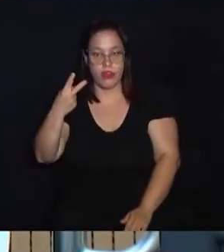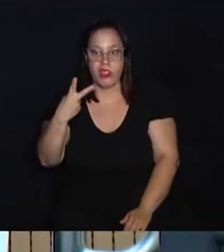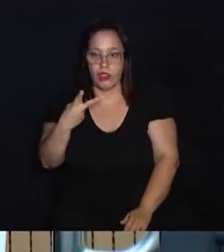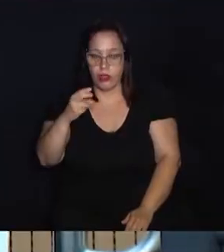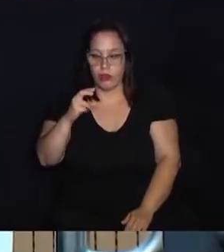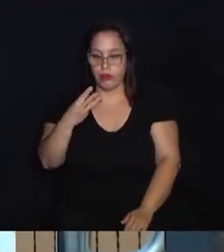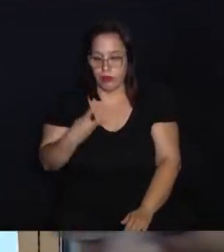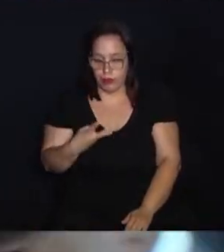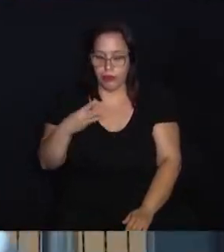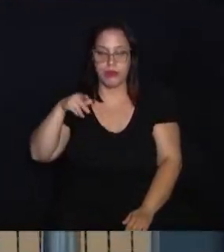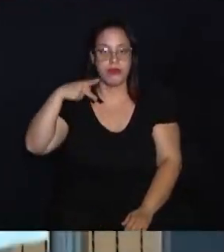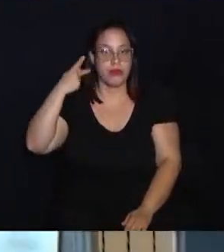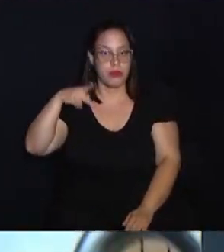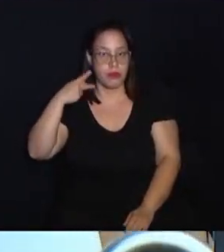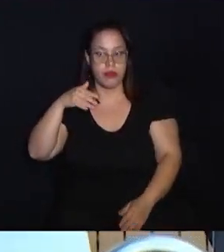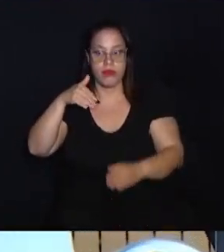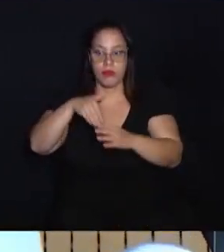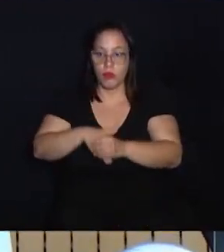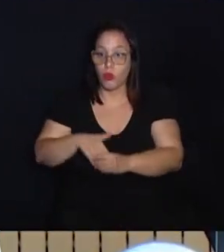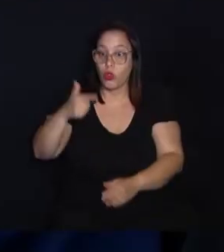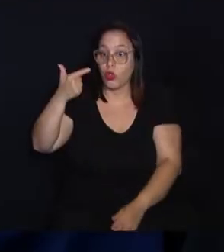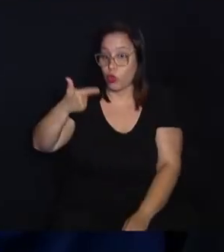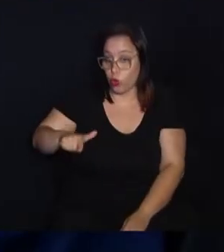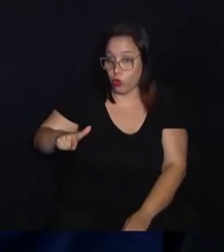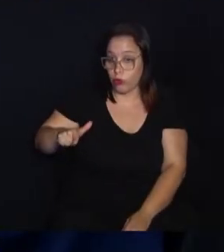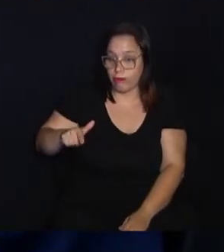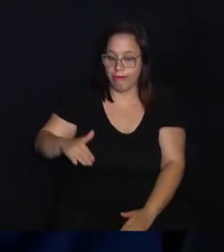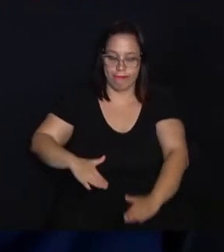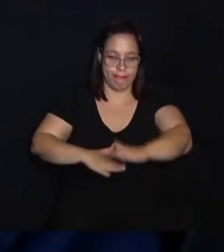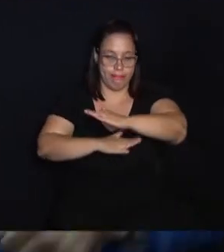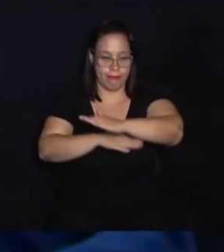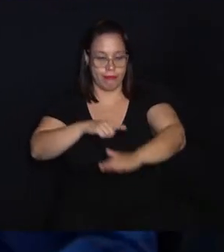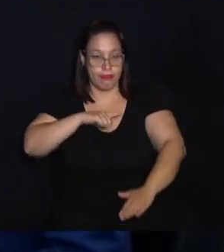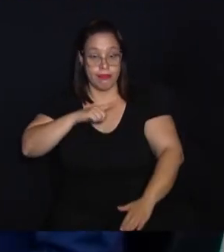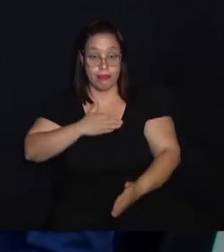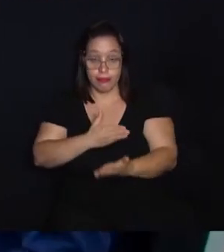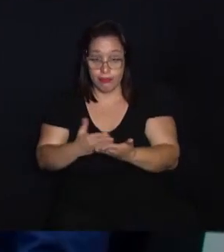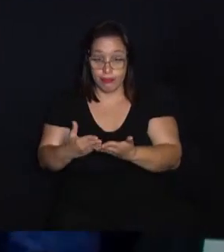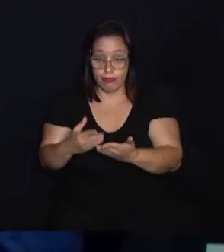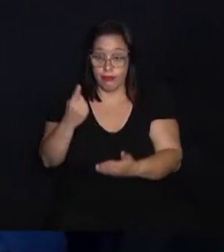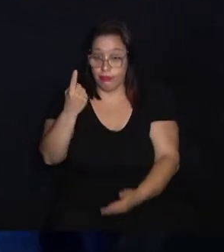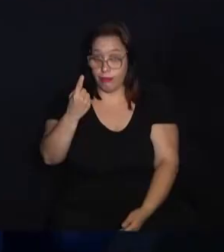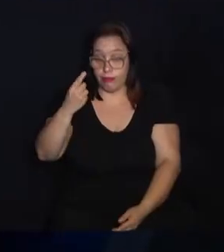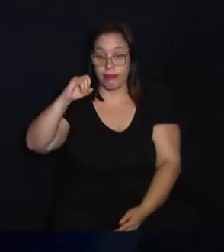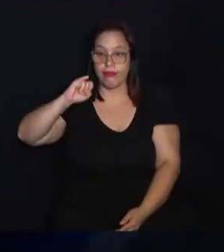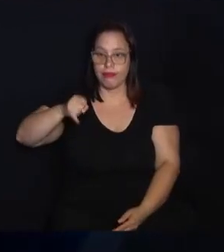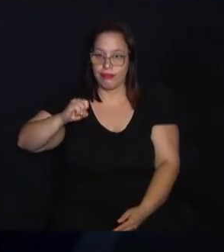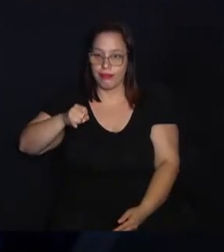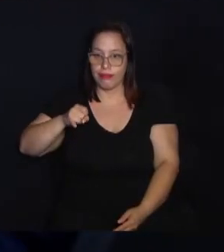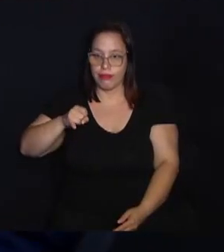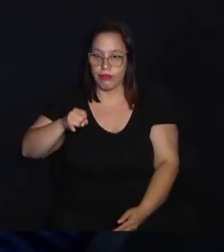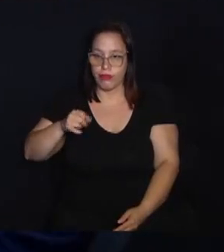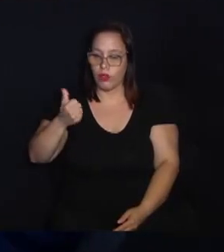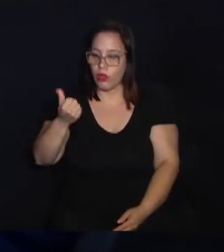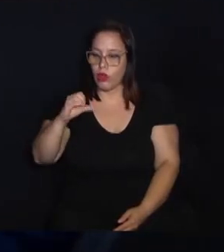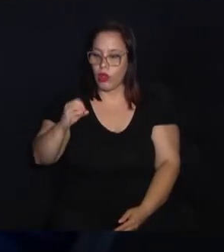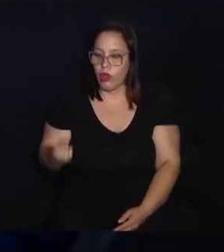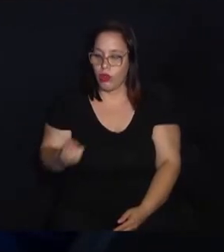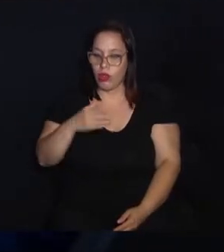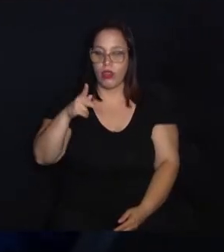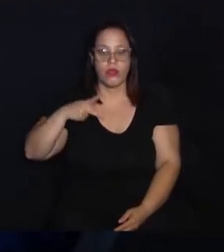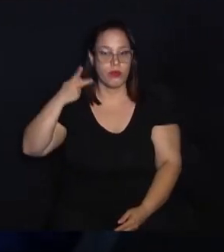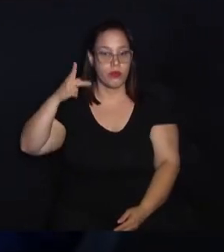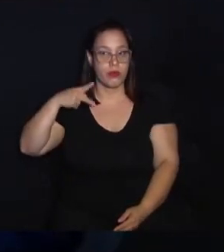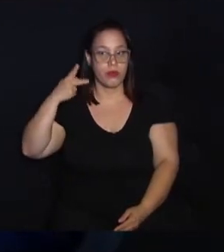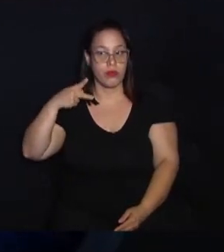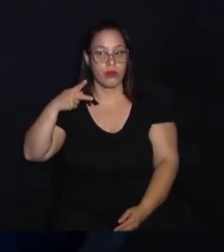23 vereadores e vereadoras reeleitos, a Câmara tem, a partir do dia 1º de janeiro, 10 novos